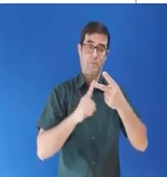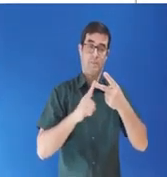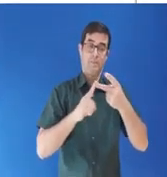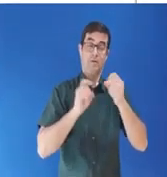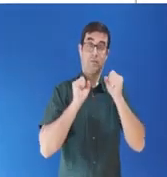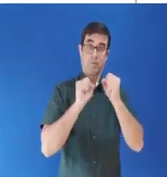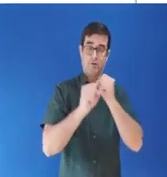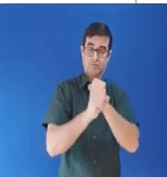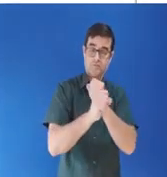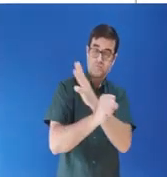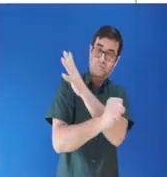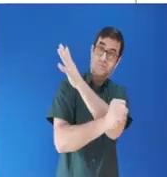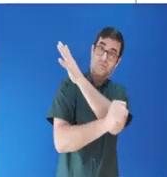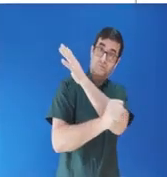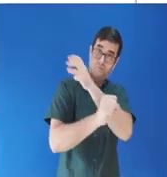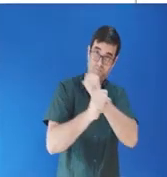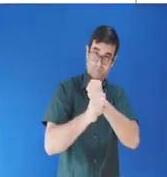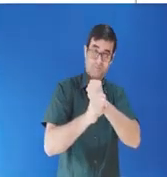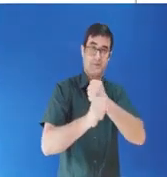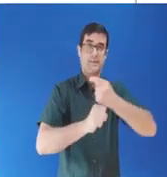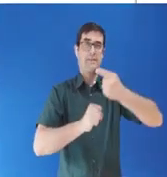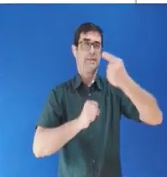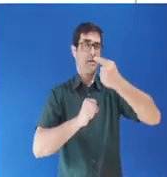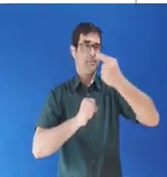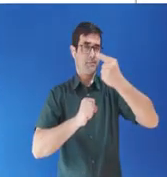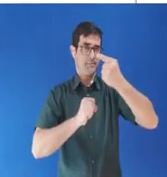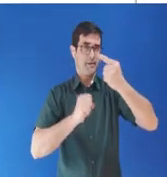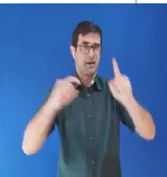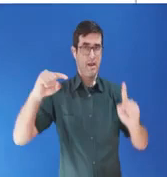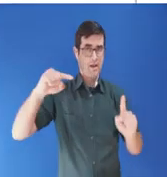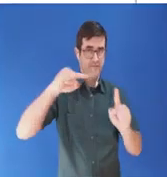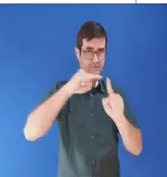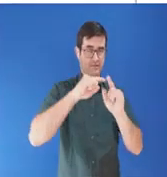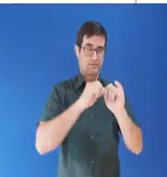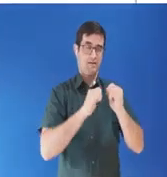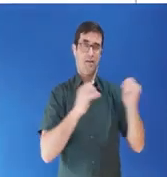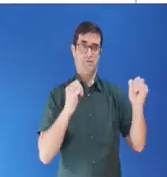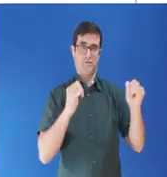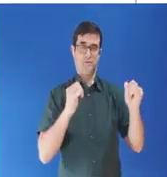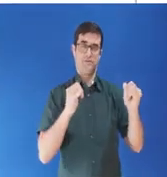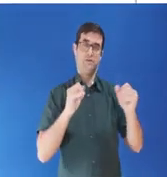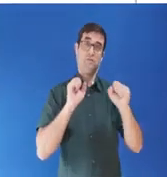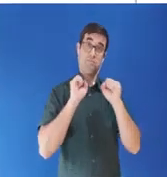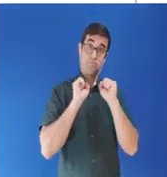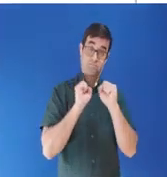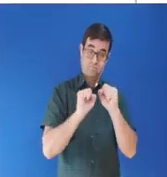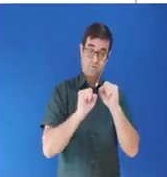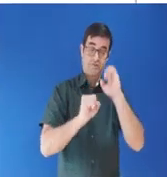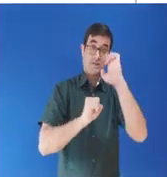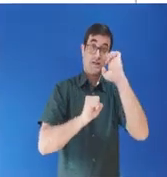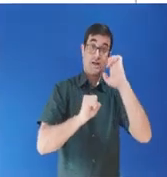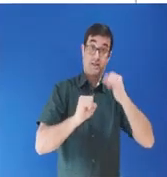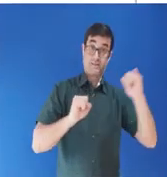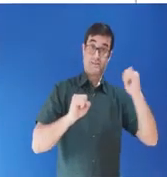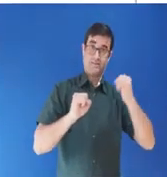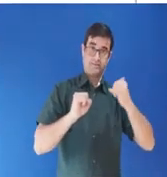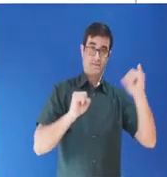endo ou exotérmico para a primeira afinidade eletrônica, ou seja, a